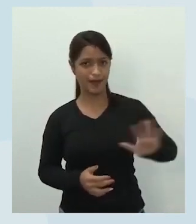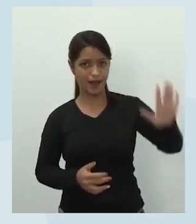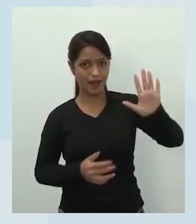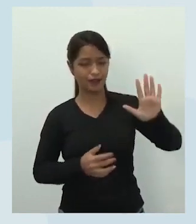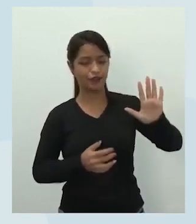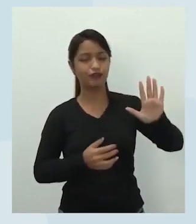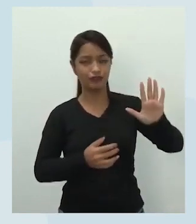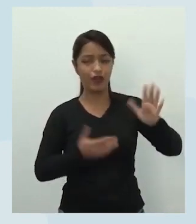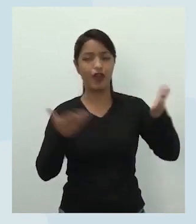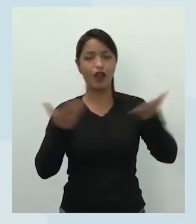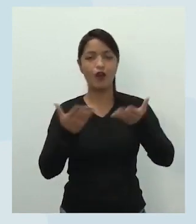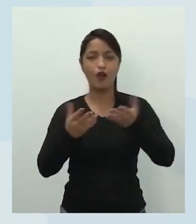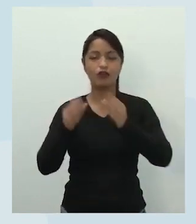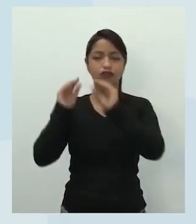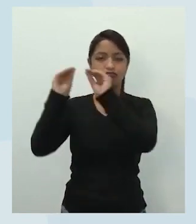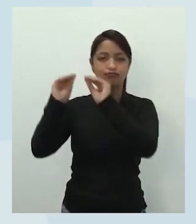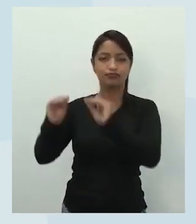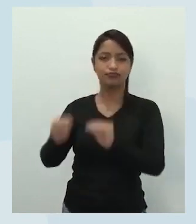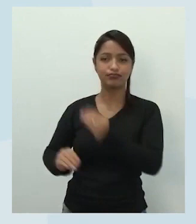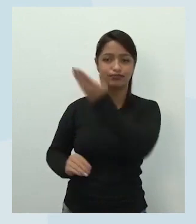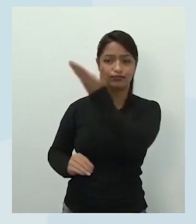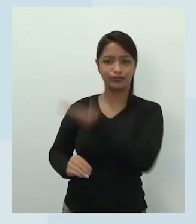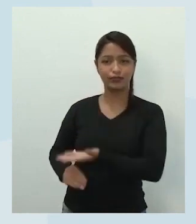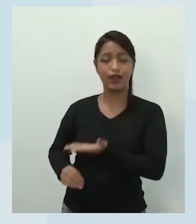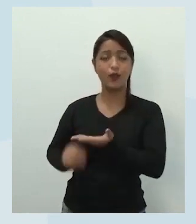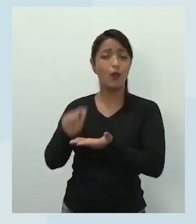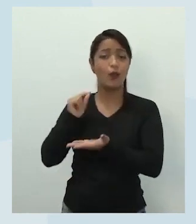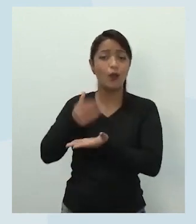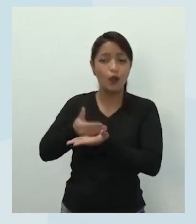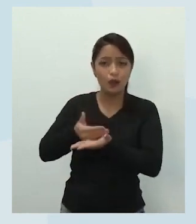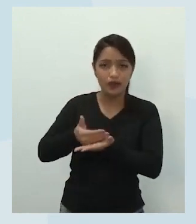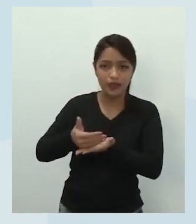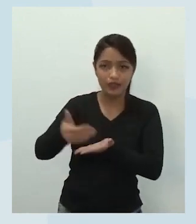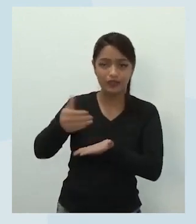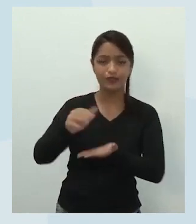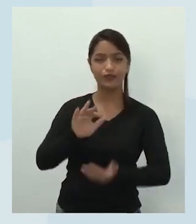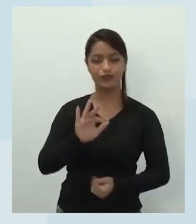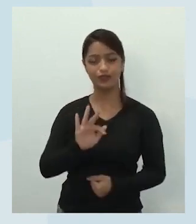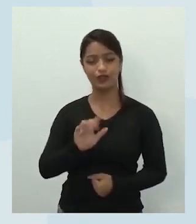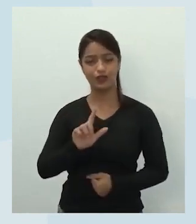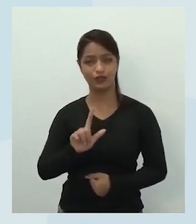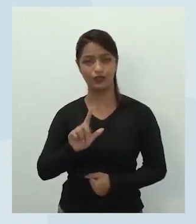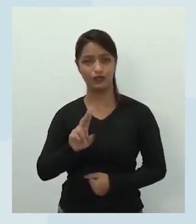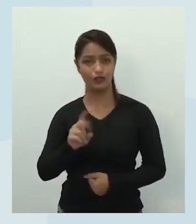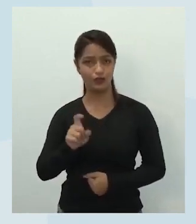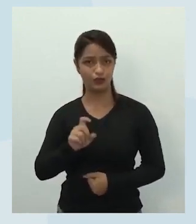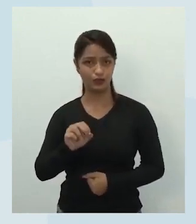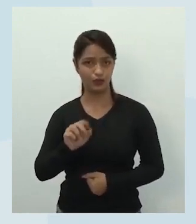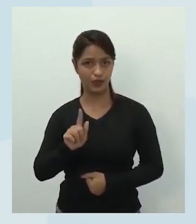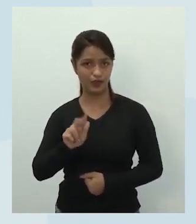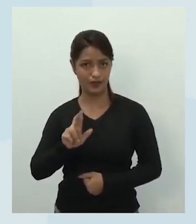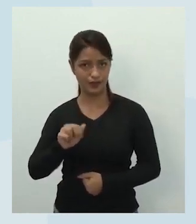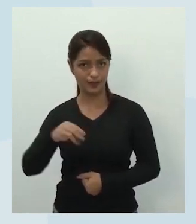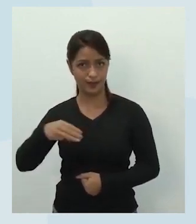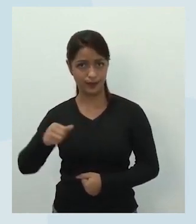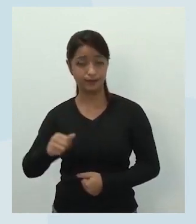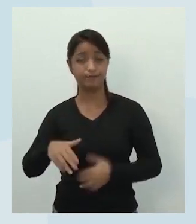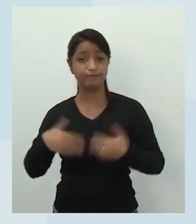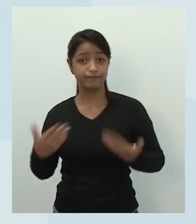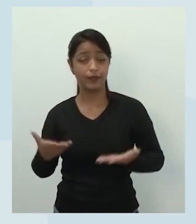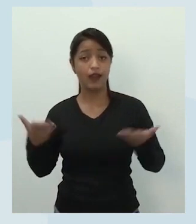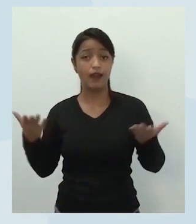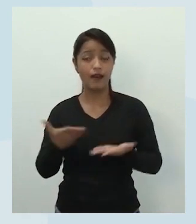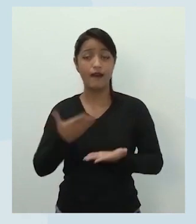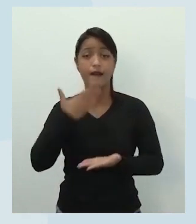nós montamos esse início de fluxograma. Então, a partir dele, nós vamos pedir para